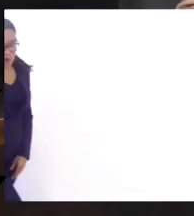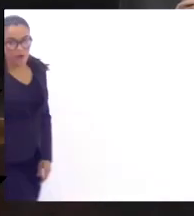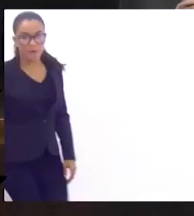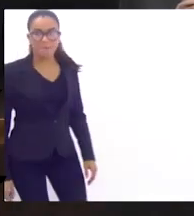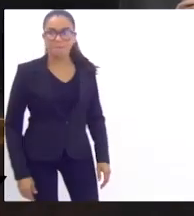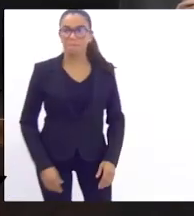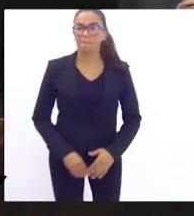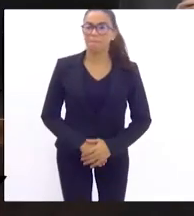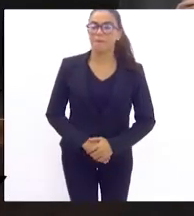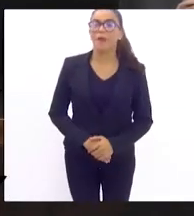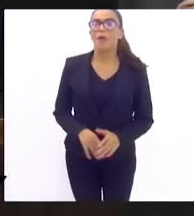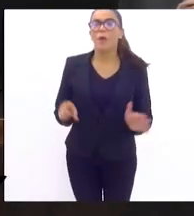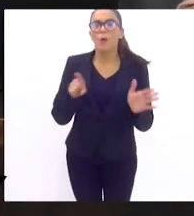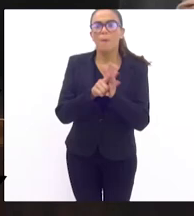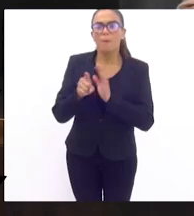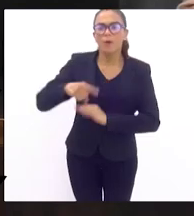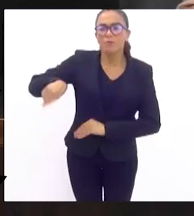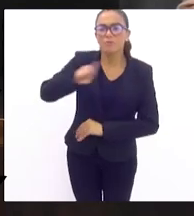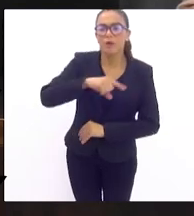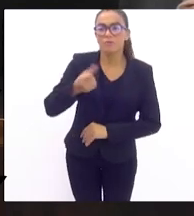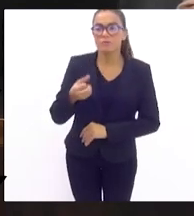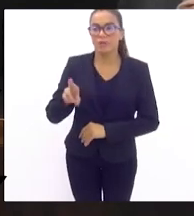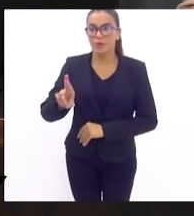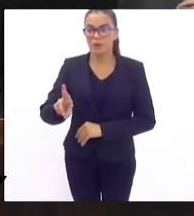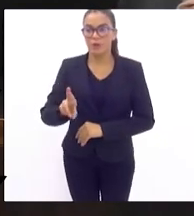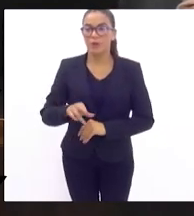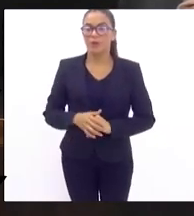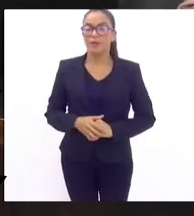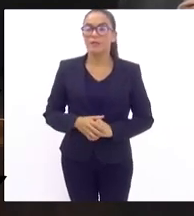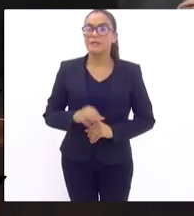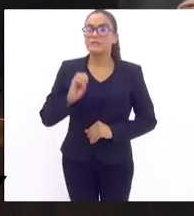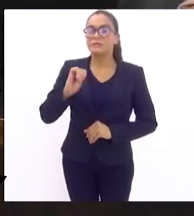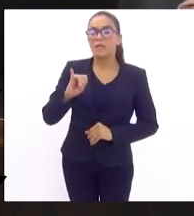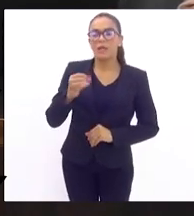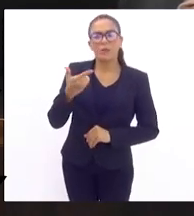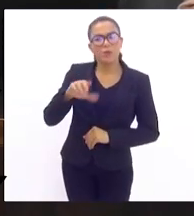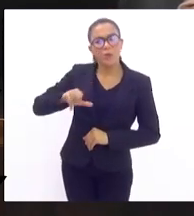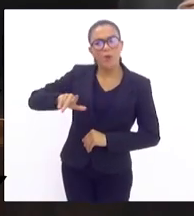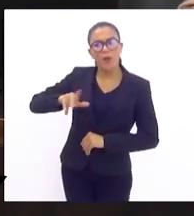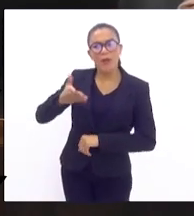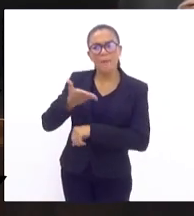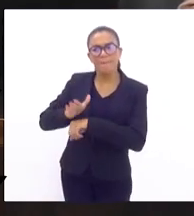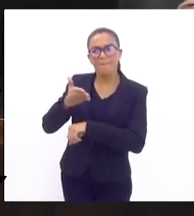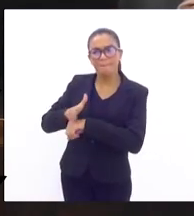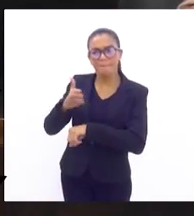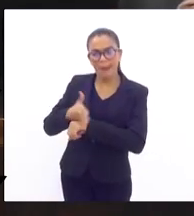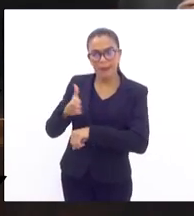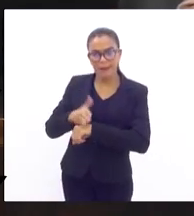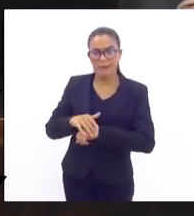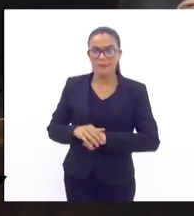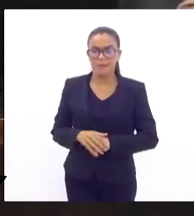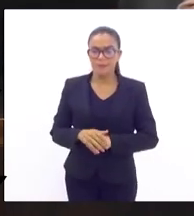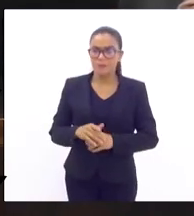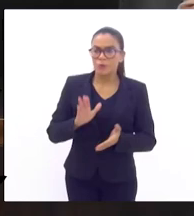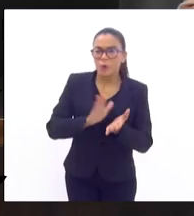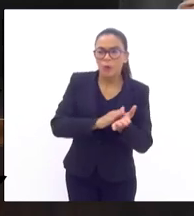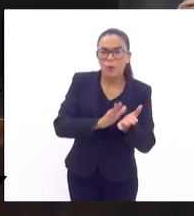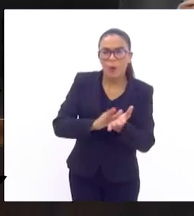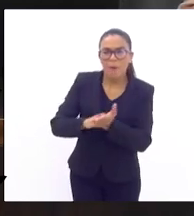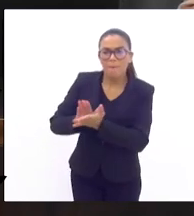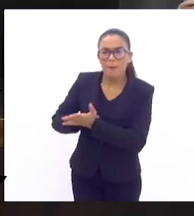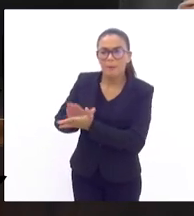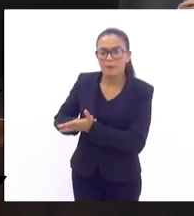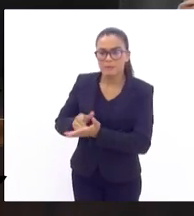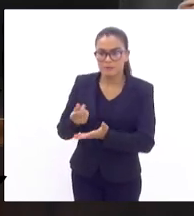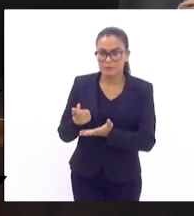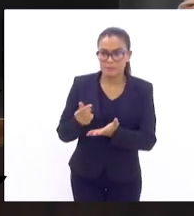aos senhores se isso não seria prática de cobrança por estimativa ou, talvez,